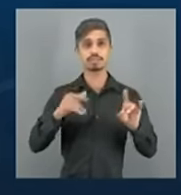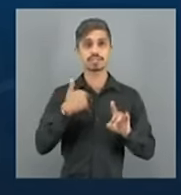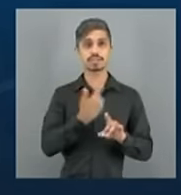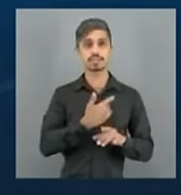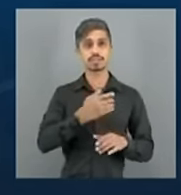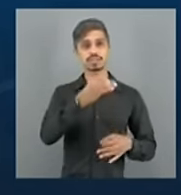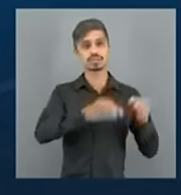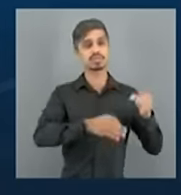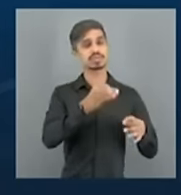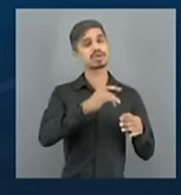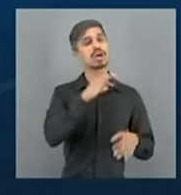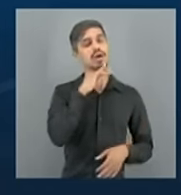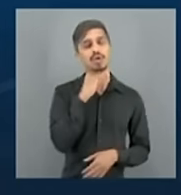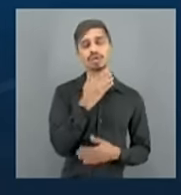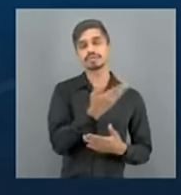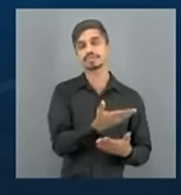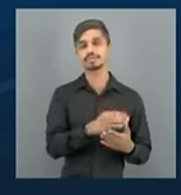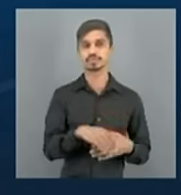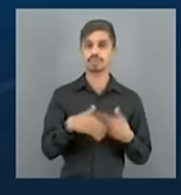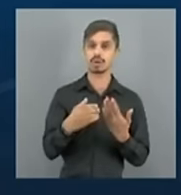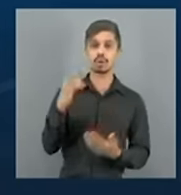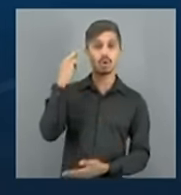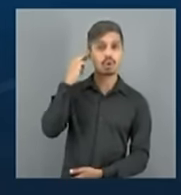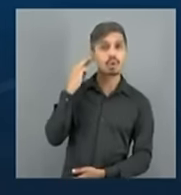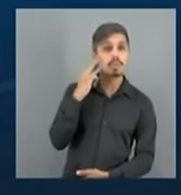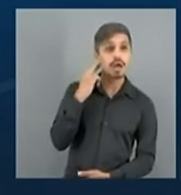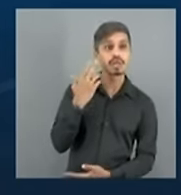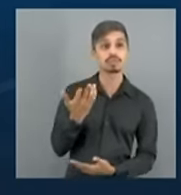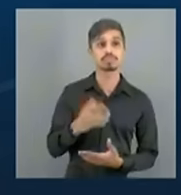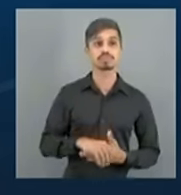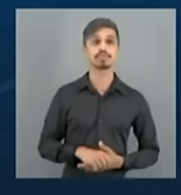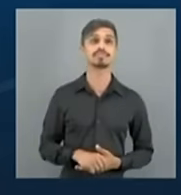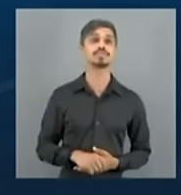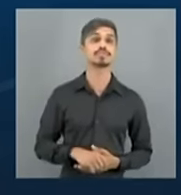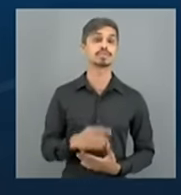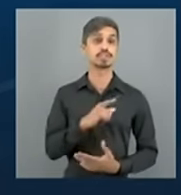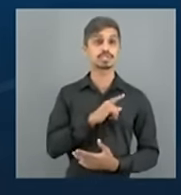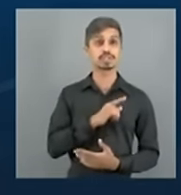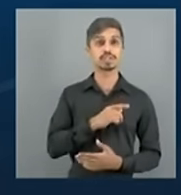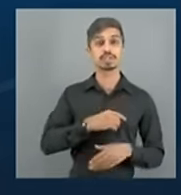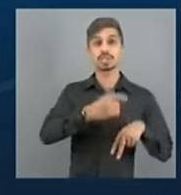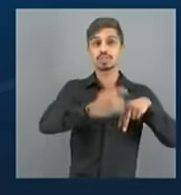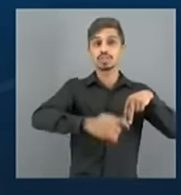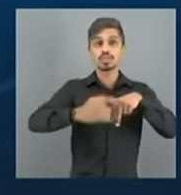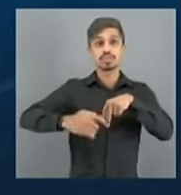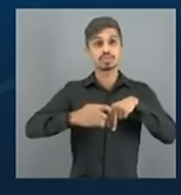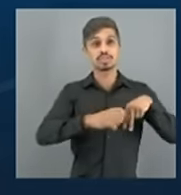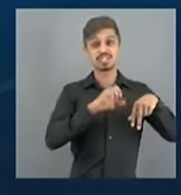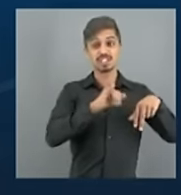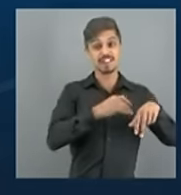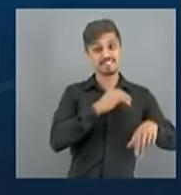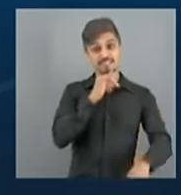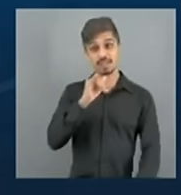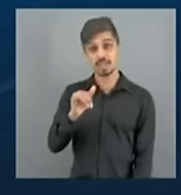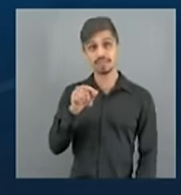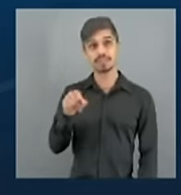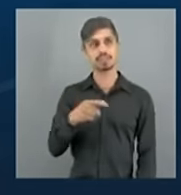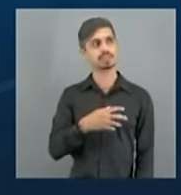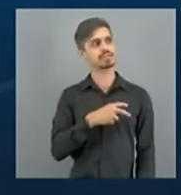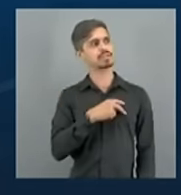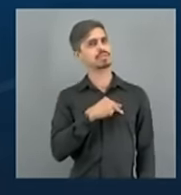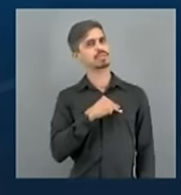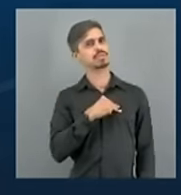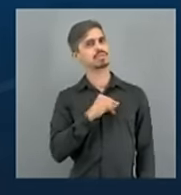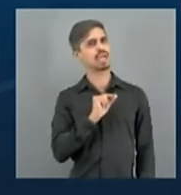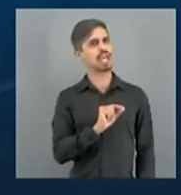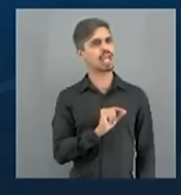justiça ruim. Então, assim, Romário, tem jogadores que o dia que eu falar para você, meu irmão, você vai falar, eu não acredito